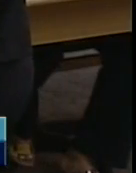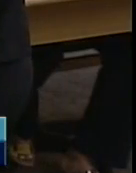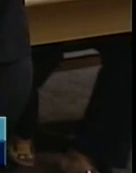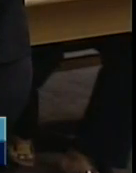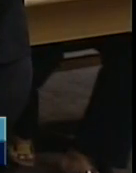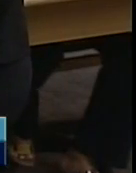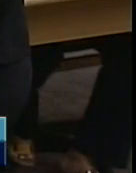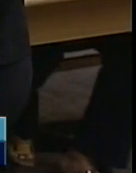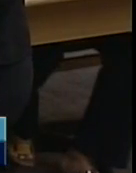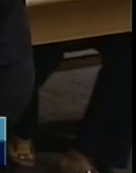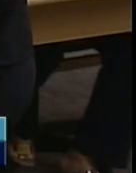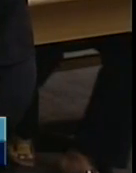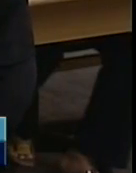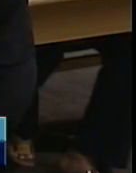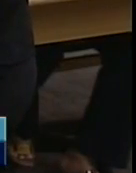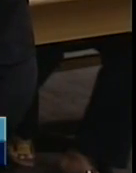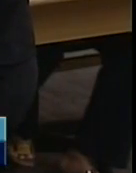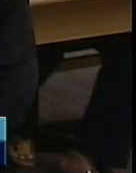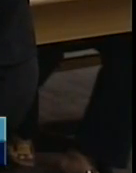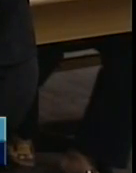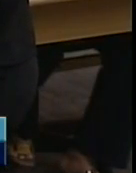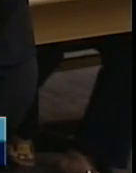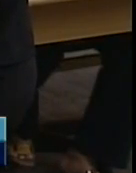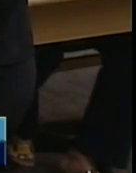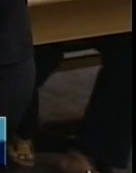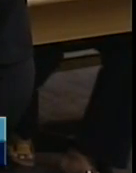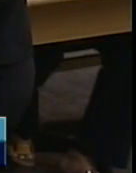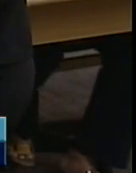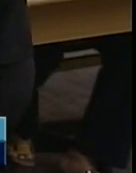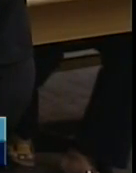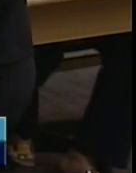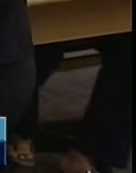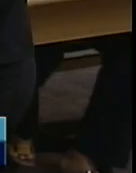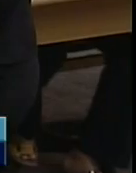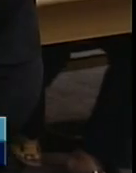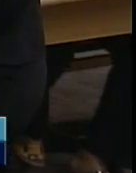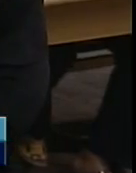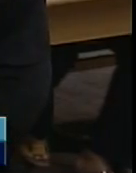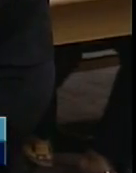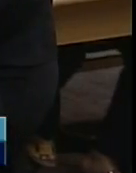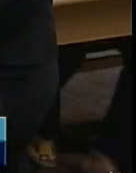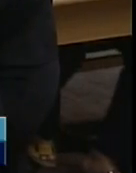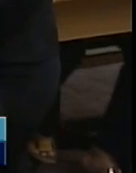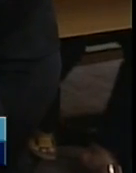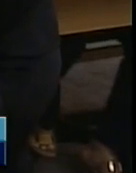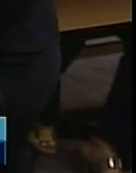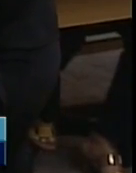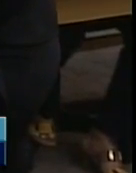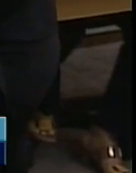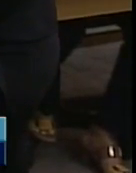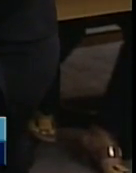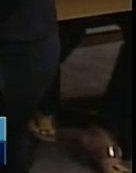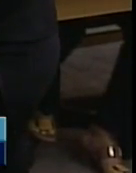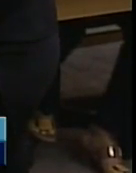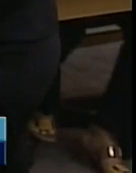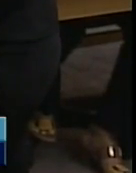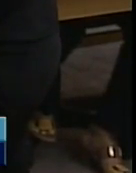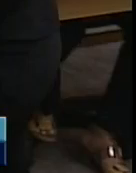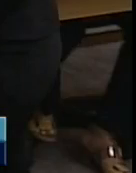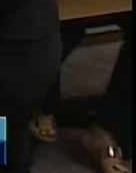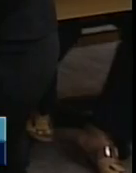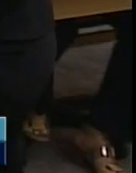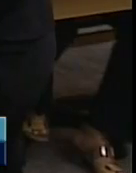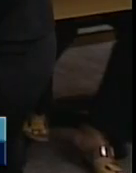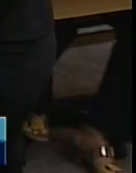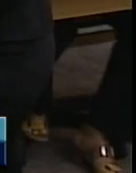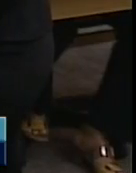para me oprimir também? Não, eu tenho que superar. Eu comecei a estudar, os professores começaram a me ensinar,